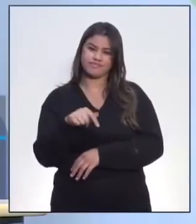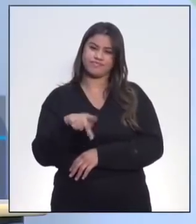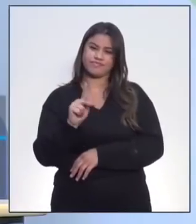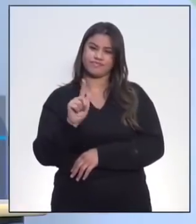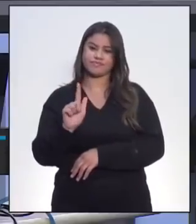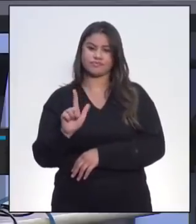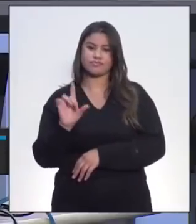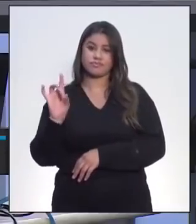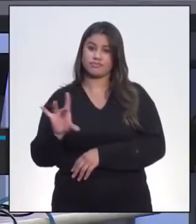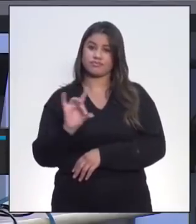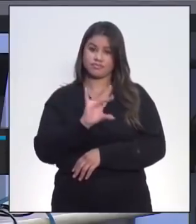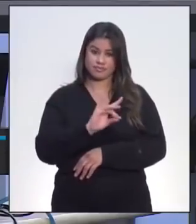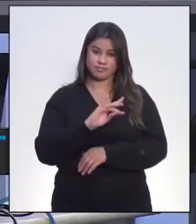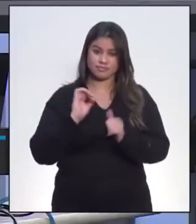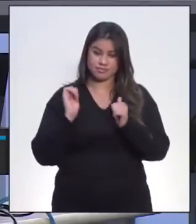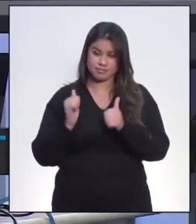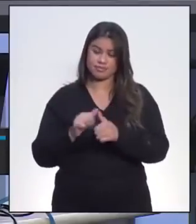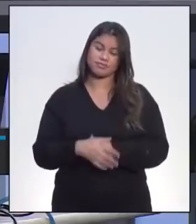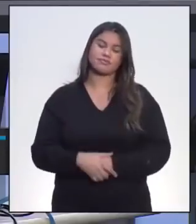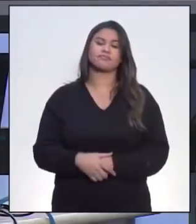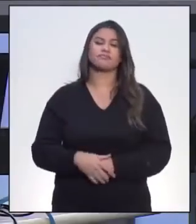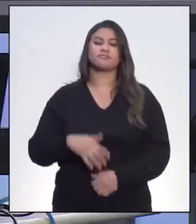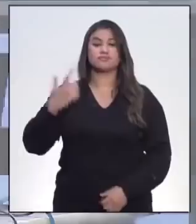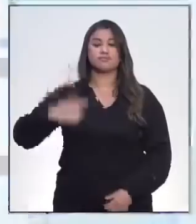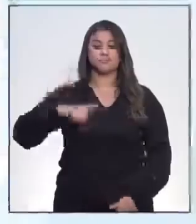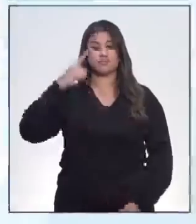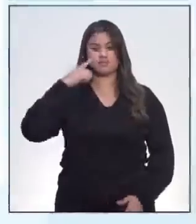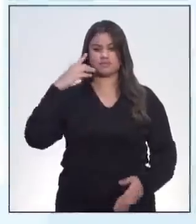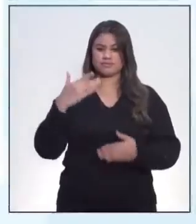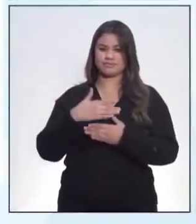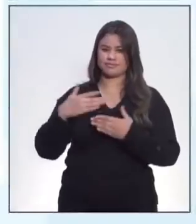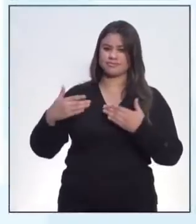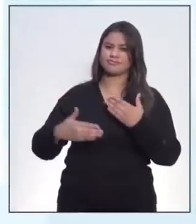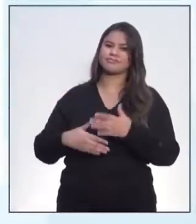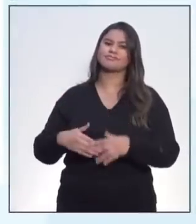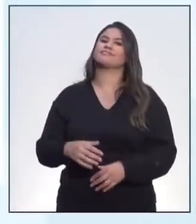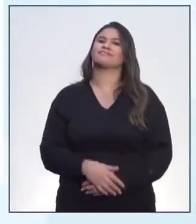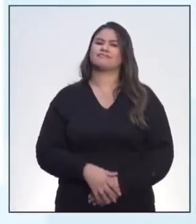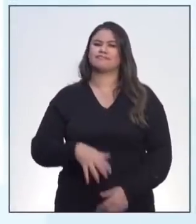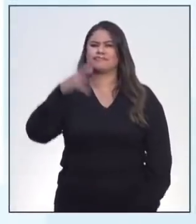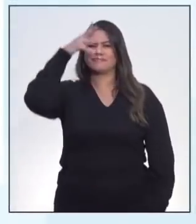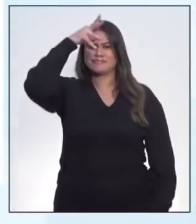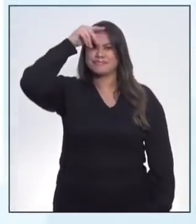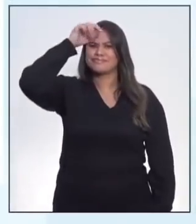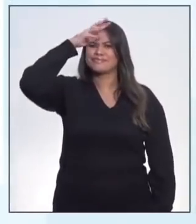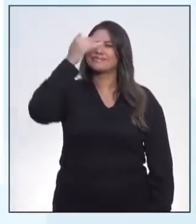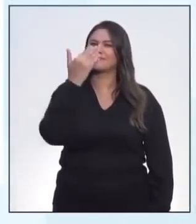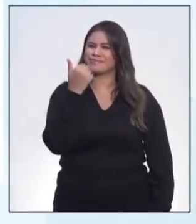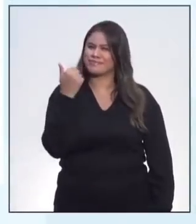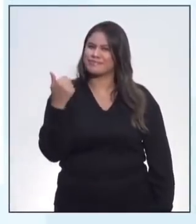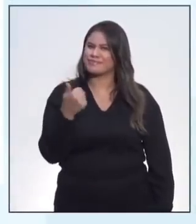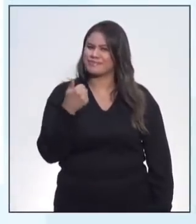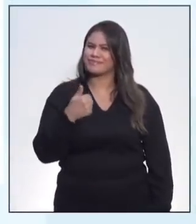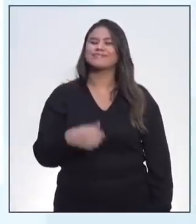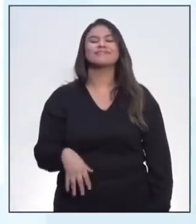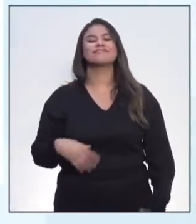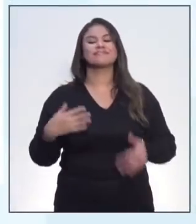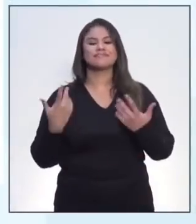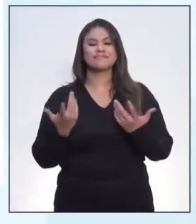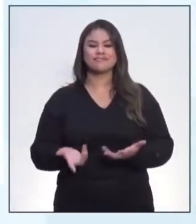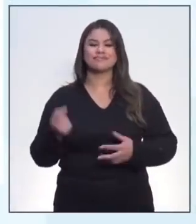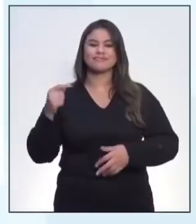isso aí, tudo bem? O frango, olha lá o franguinho foi bem consumido também, né? Então, em média, cada brasileiro